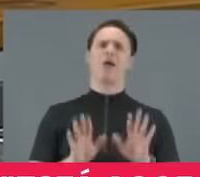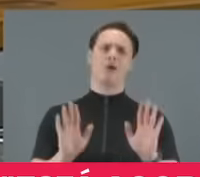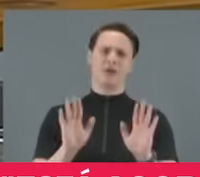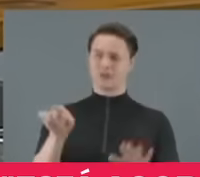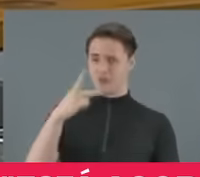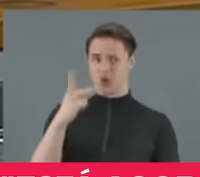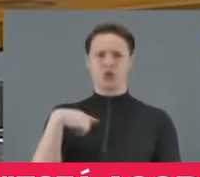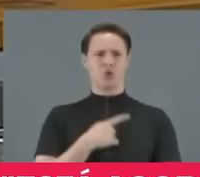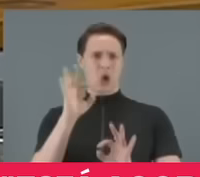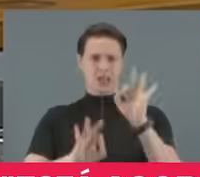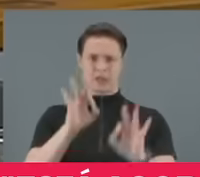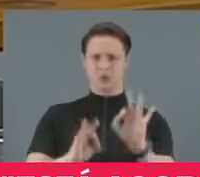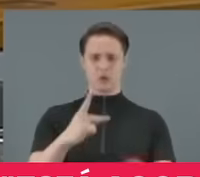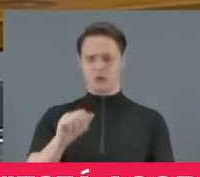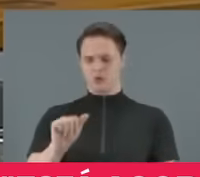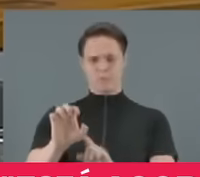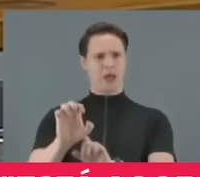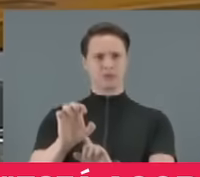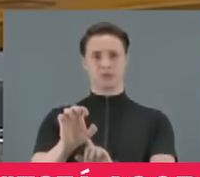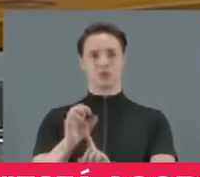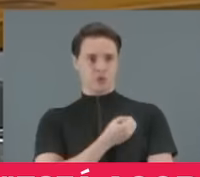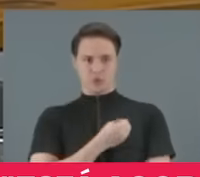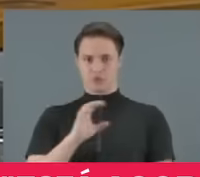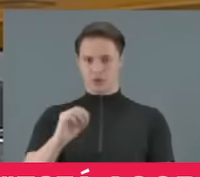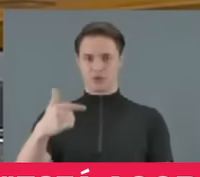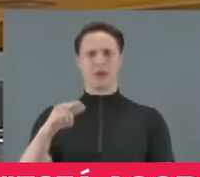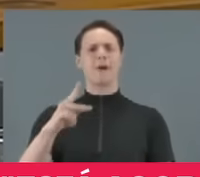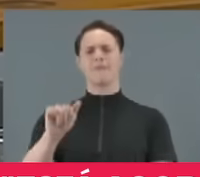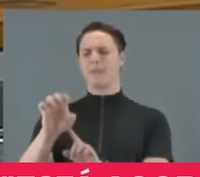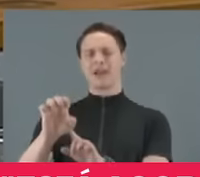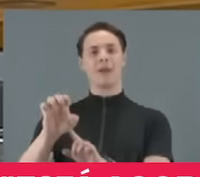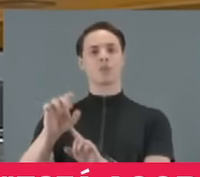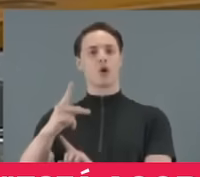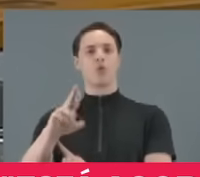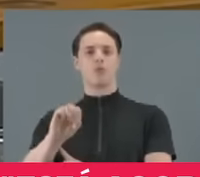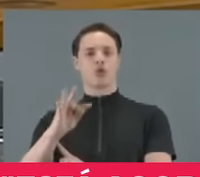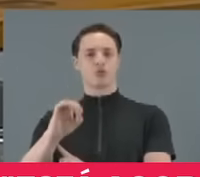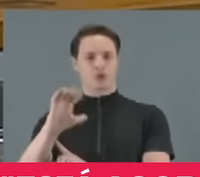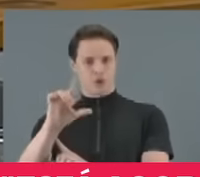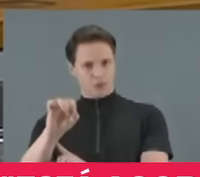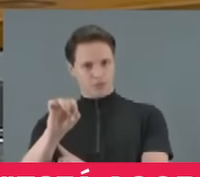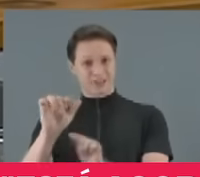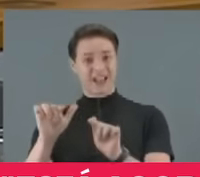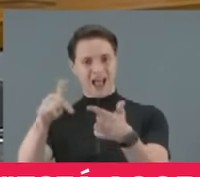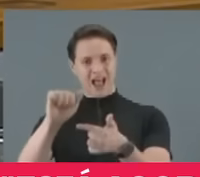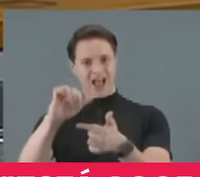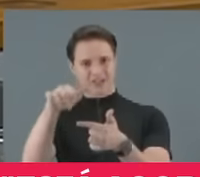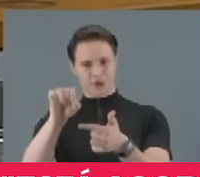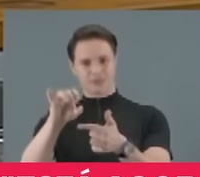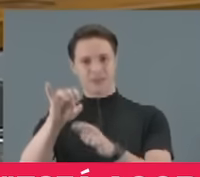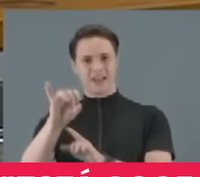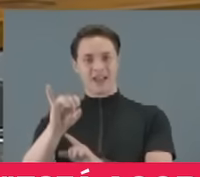elaboramos um PAI. Está aqui, PAI 02. Protocolo de Ações Integradas. E o senhor disse, só com uma bomba para acontecer o que